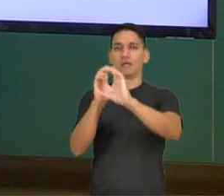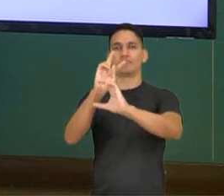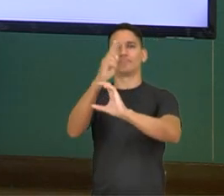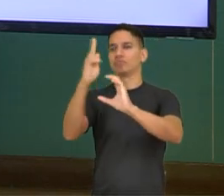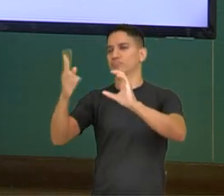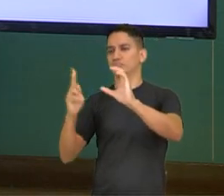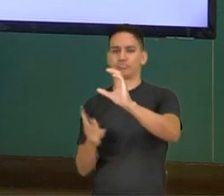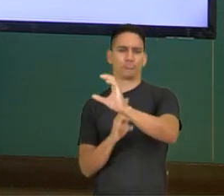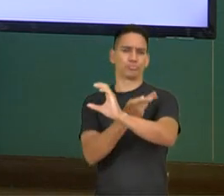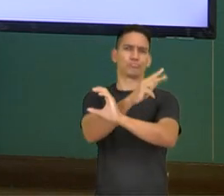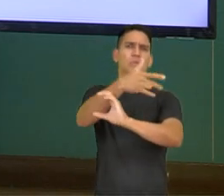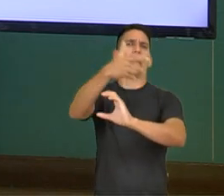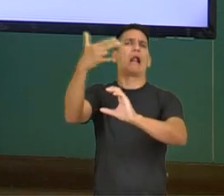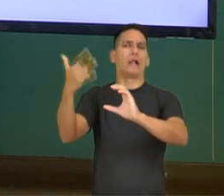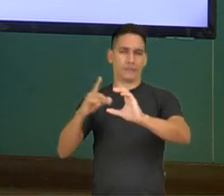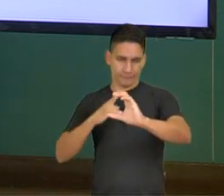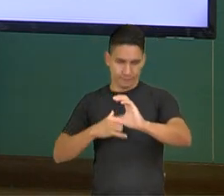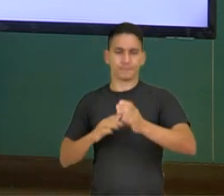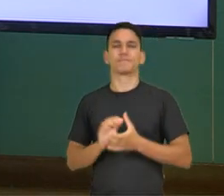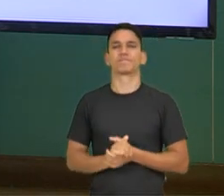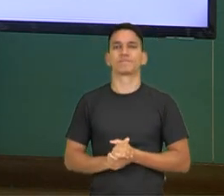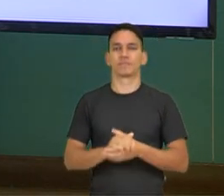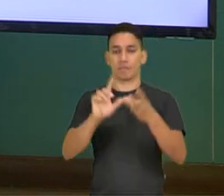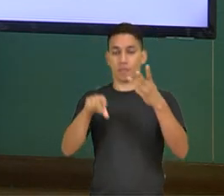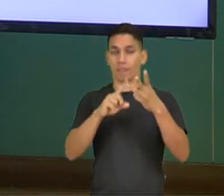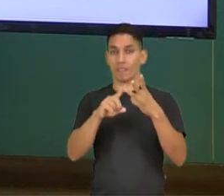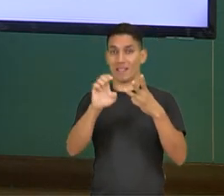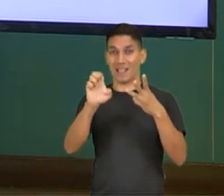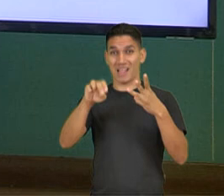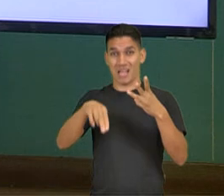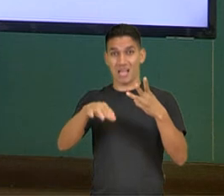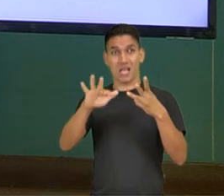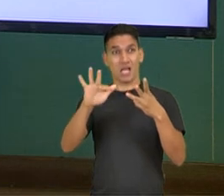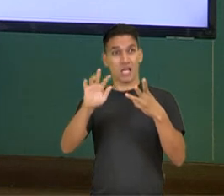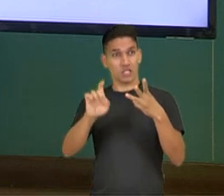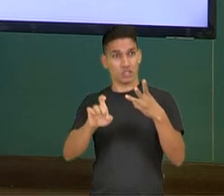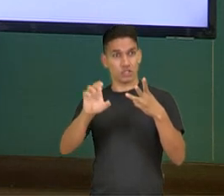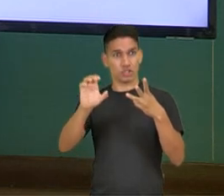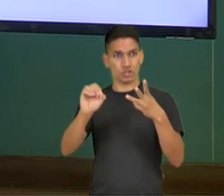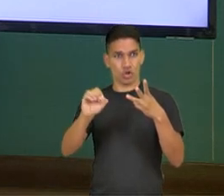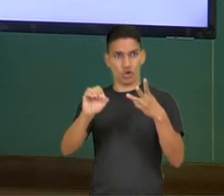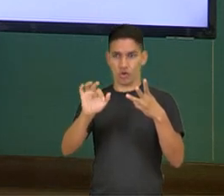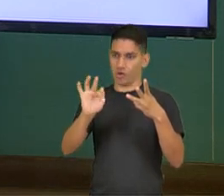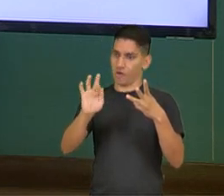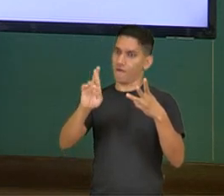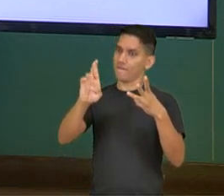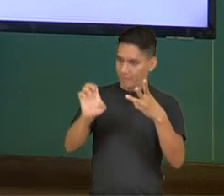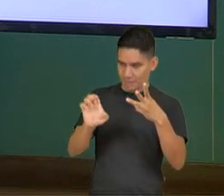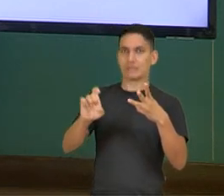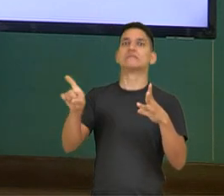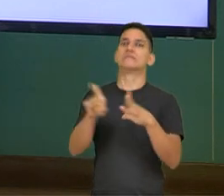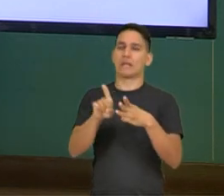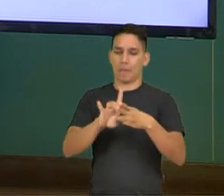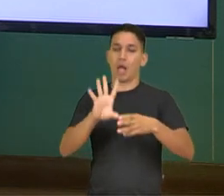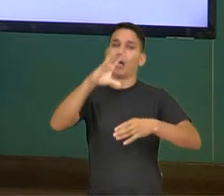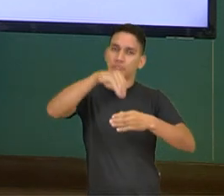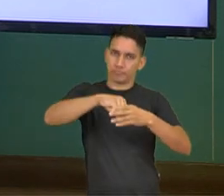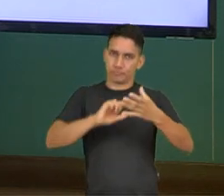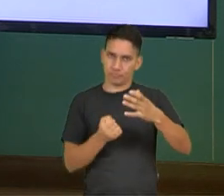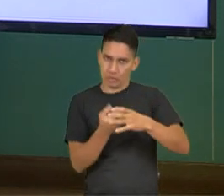hidrogênios ligados a ele. Enxofre, o enxofre, um grande contaminante do petróleo. Tá?